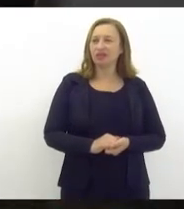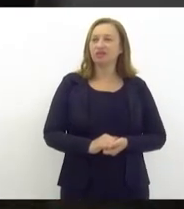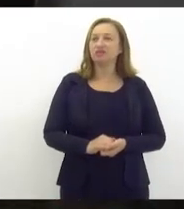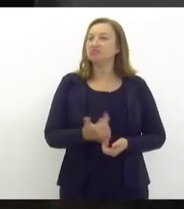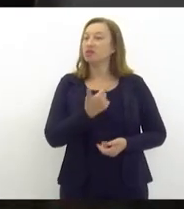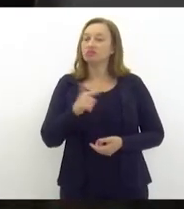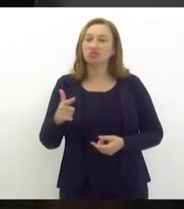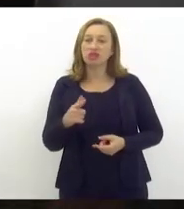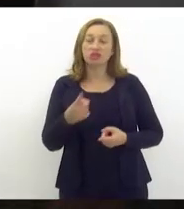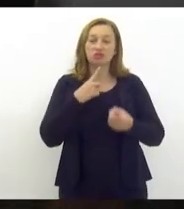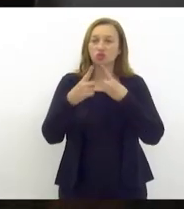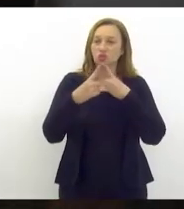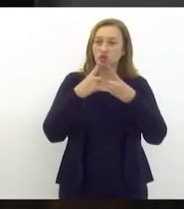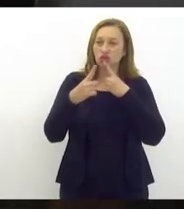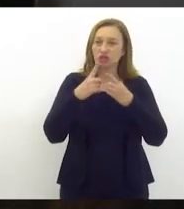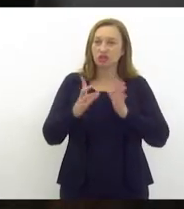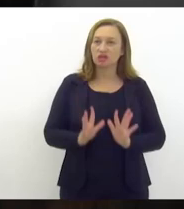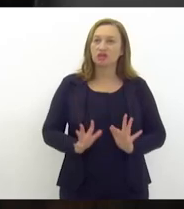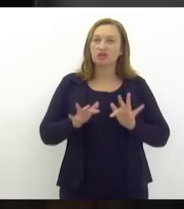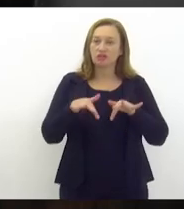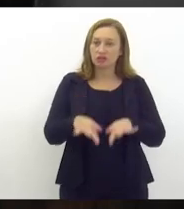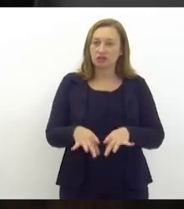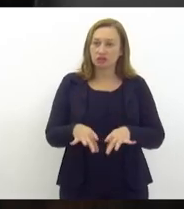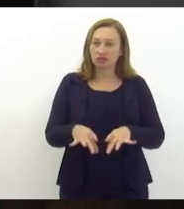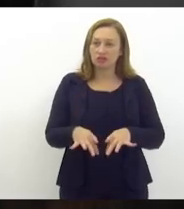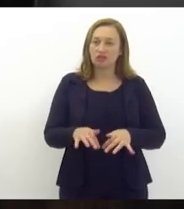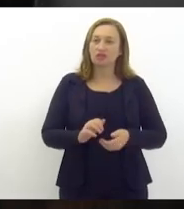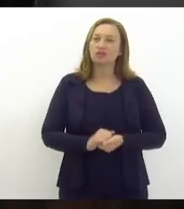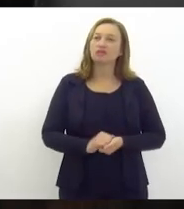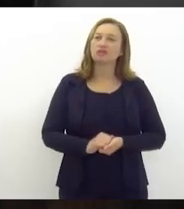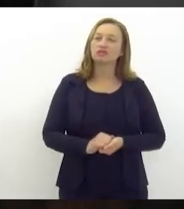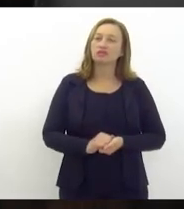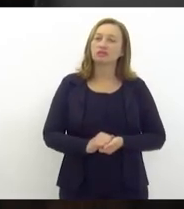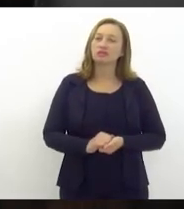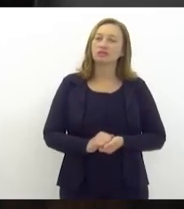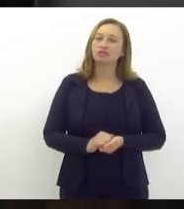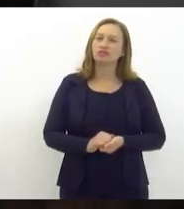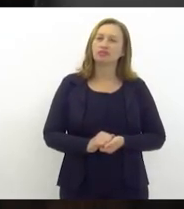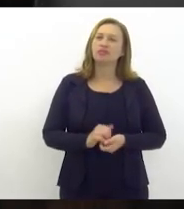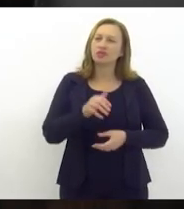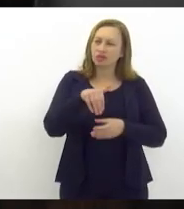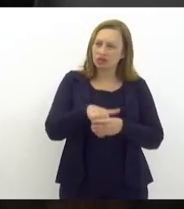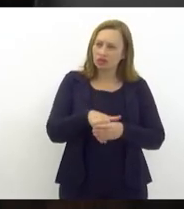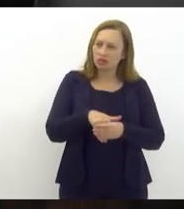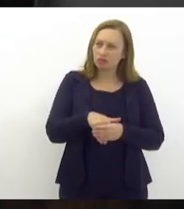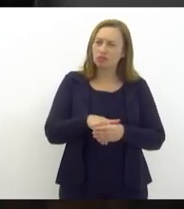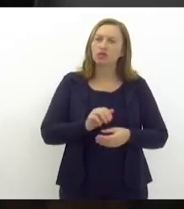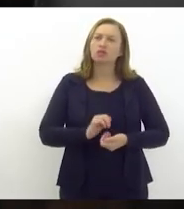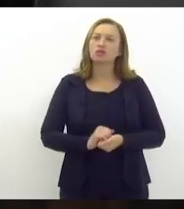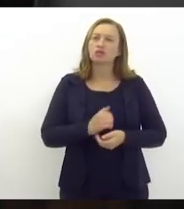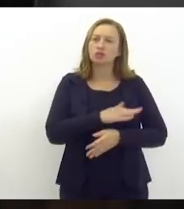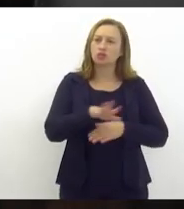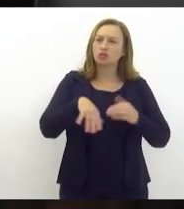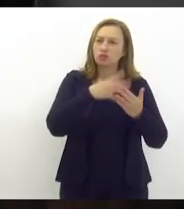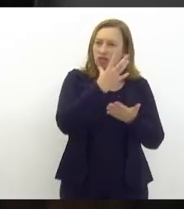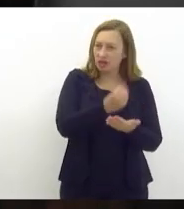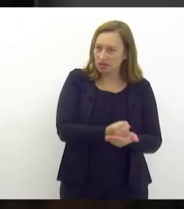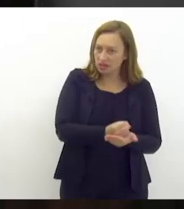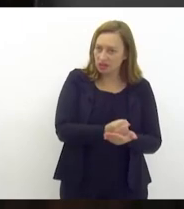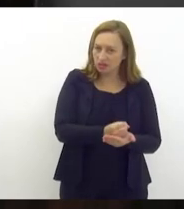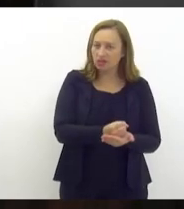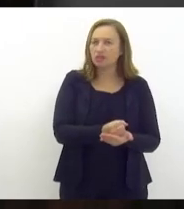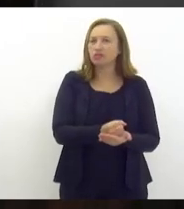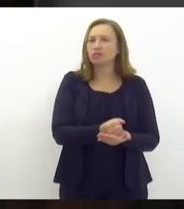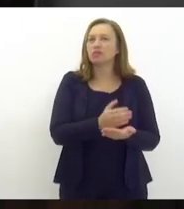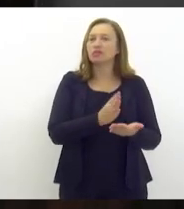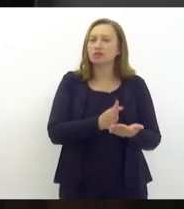Não havendo mais quem queira discutir, encerrada a discussão. Em votação. Os senhores que